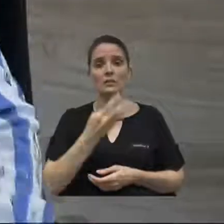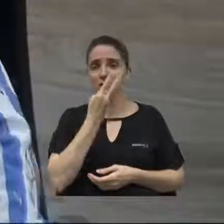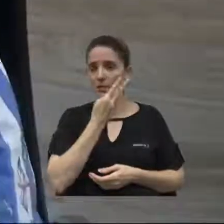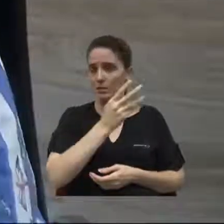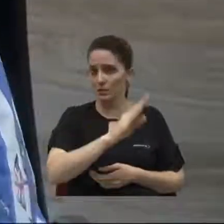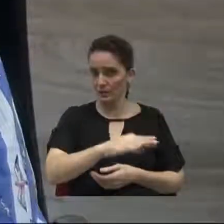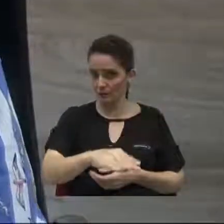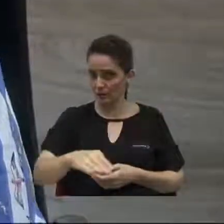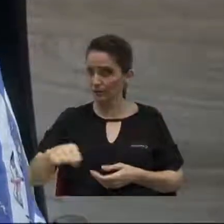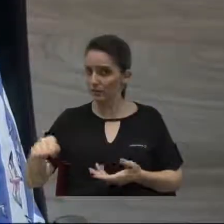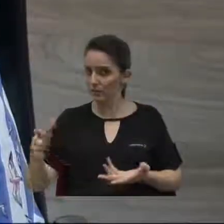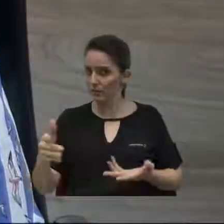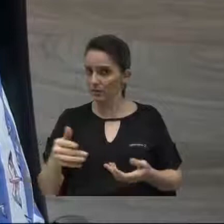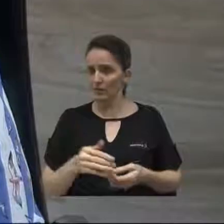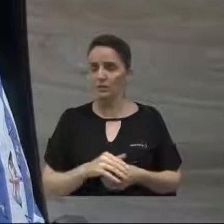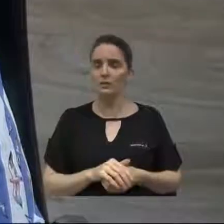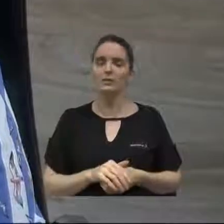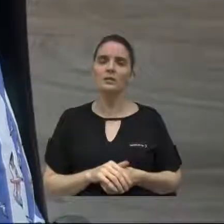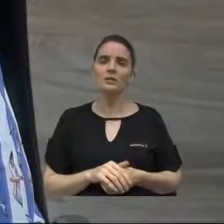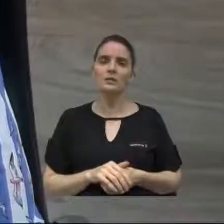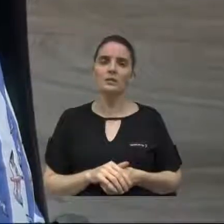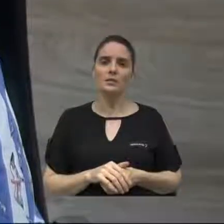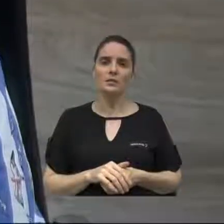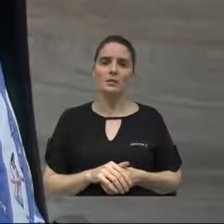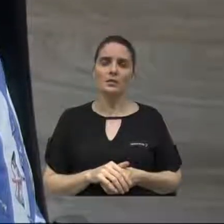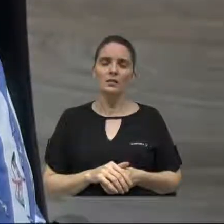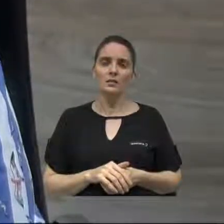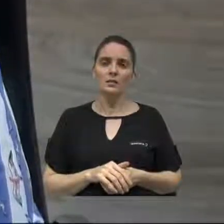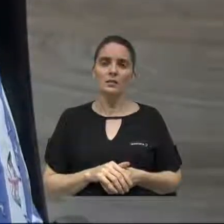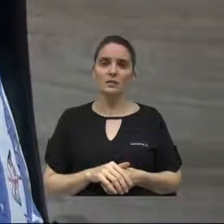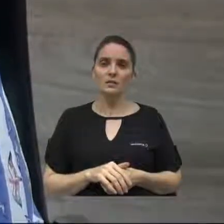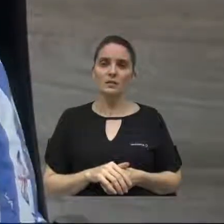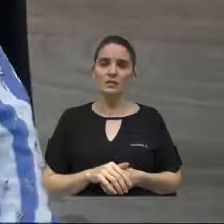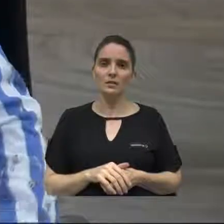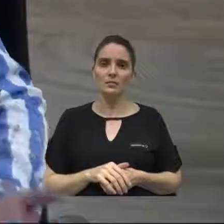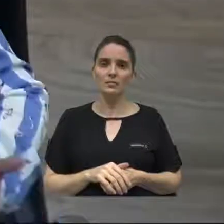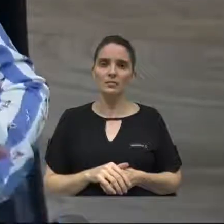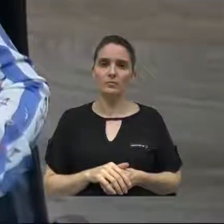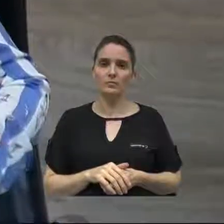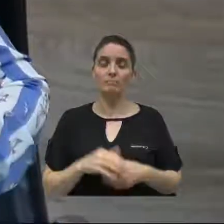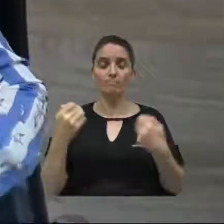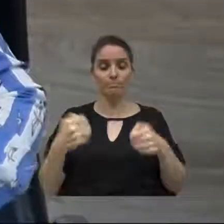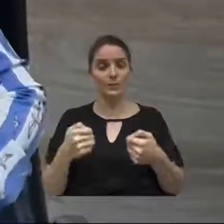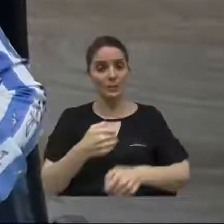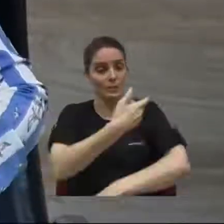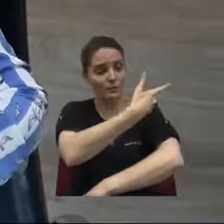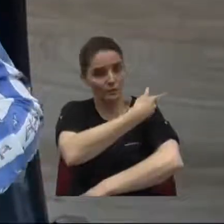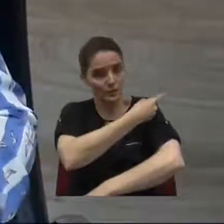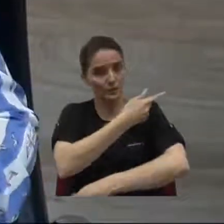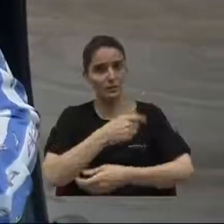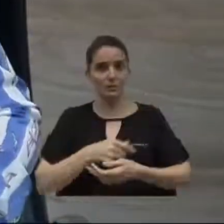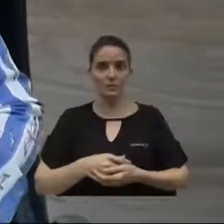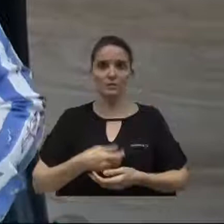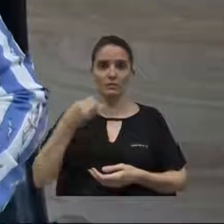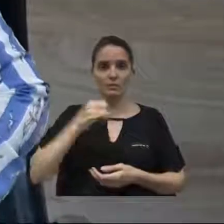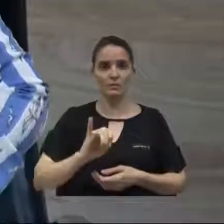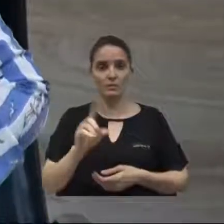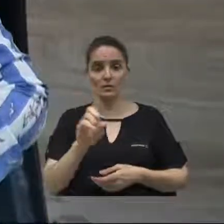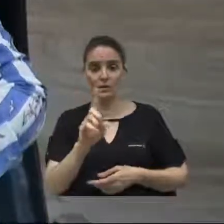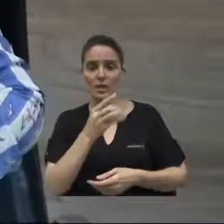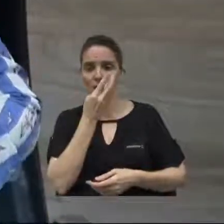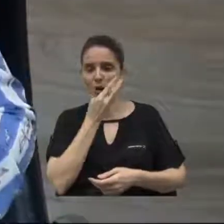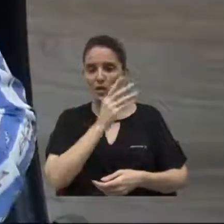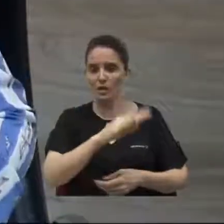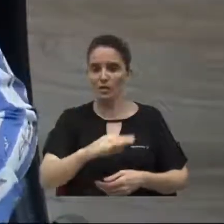que aí a gente está falando da primeira vacinação, se elas não forem protegidas, e aí elas são mais suscetíveis, se elas